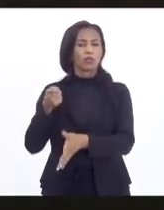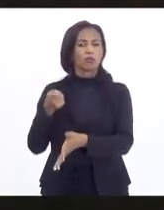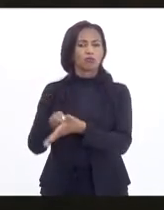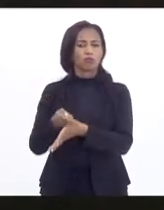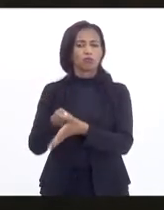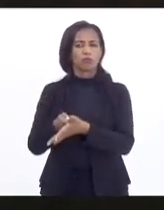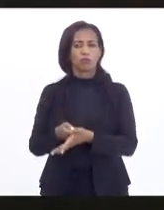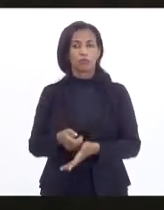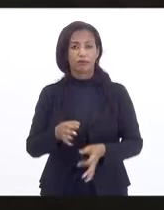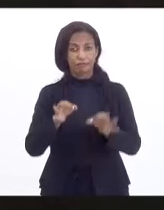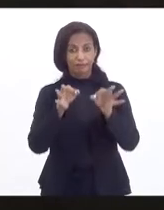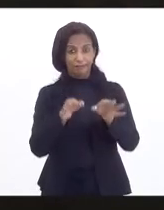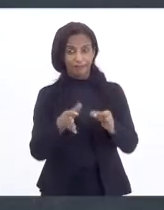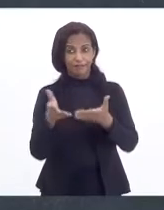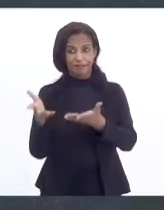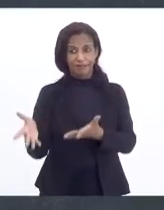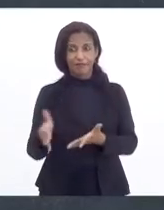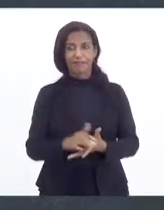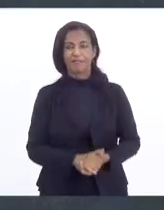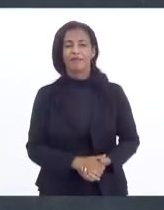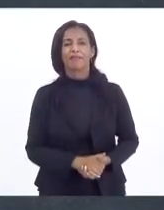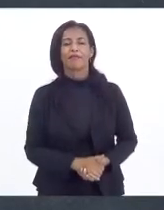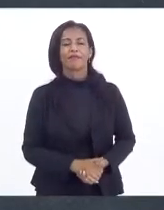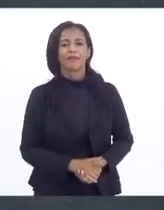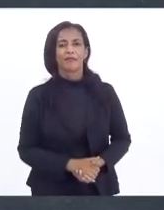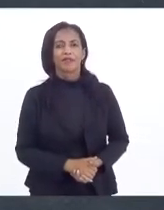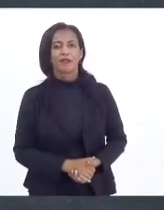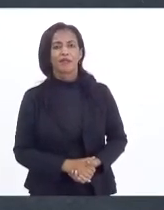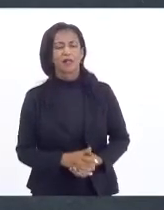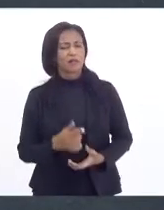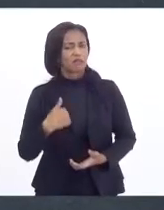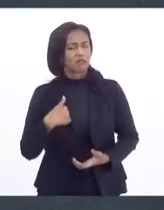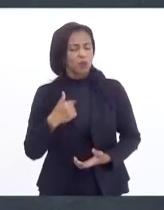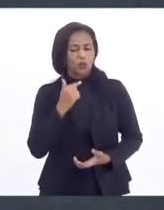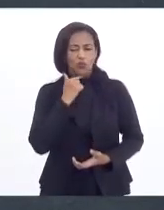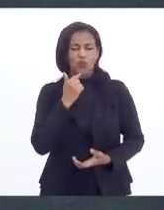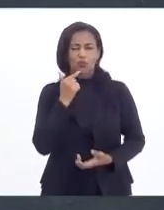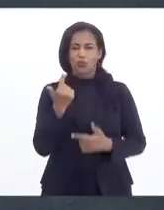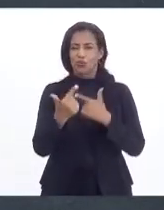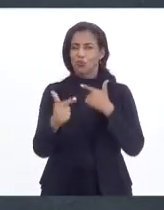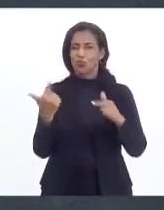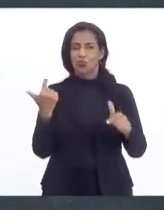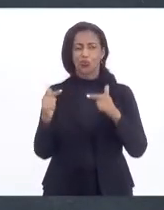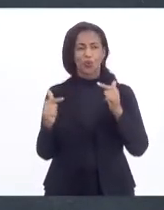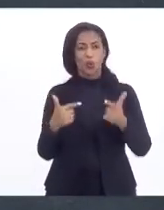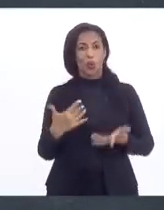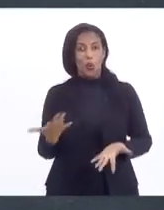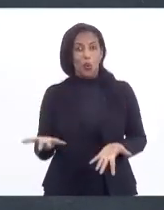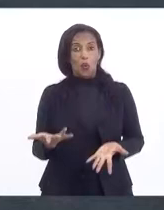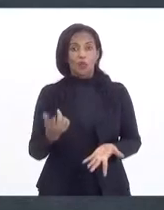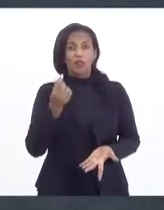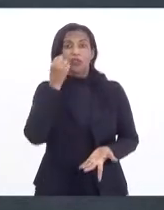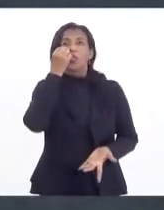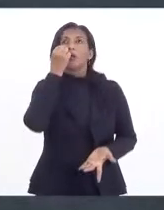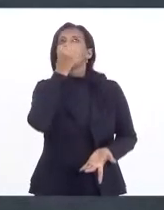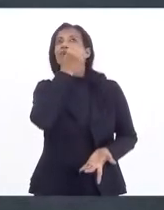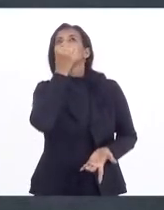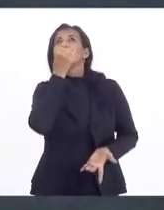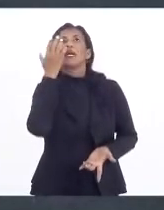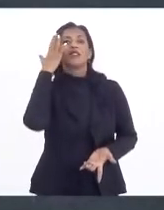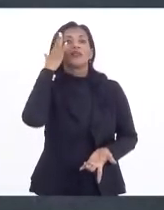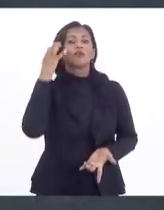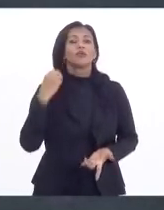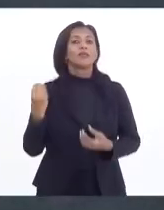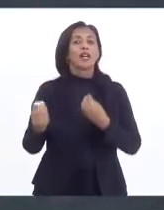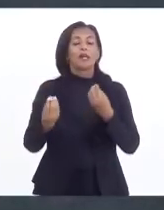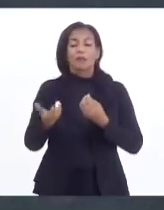direitos. Exatamente, deputada enfermeira Rejane. Sem dúvida nenhuma, quando a gente não testa, a gente não tem a capacidade